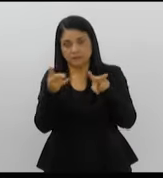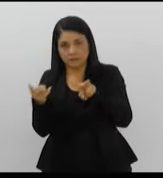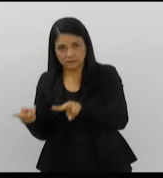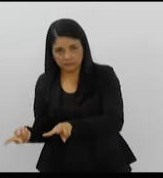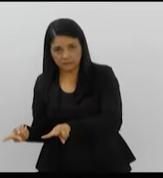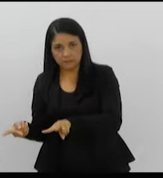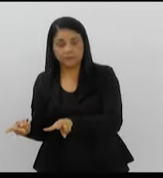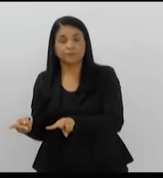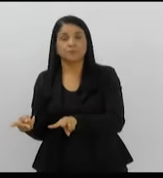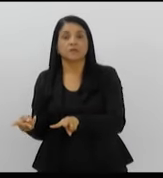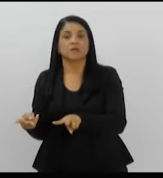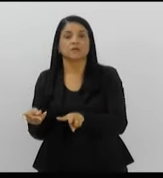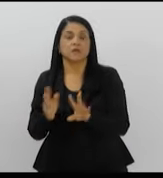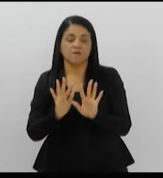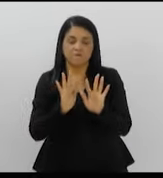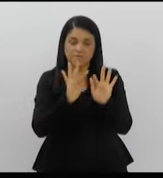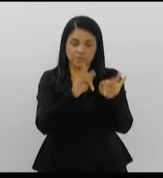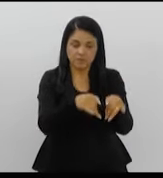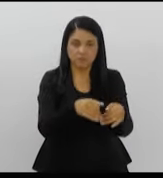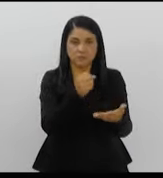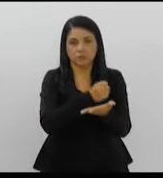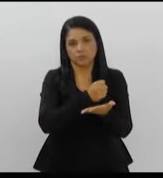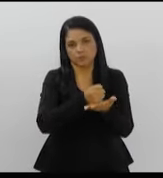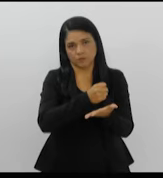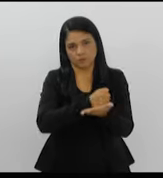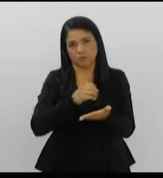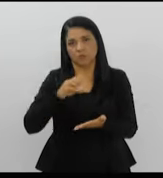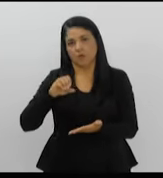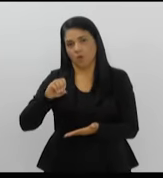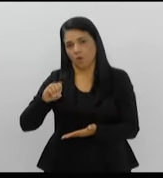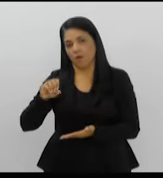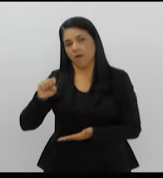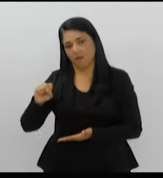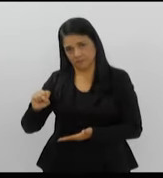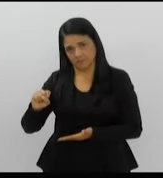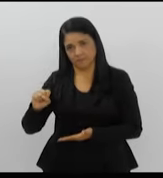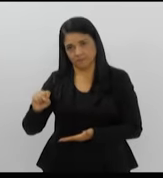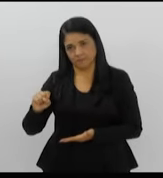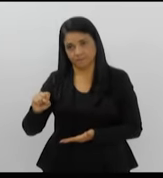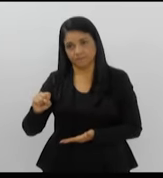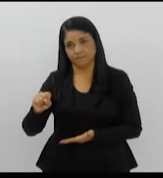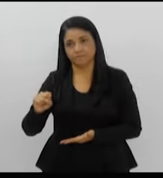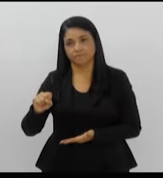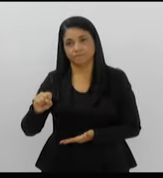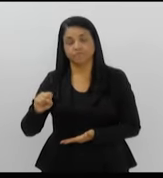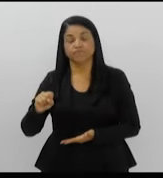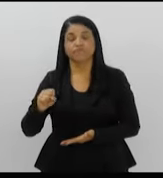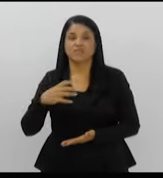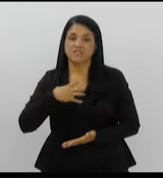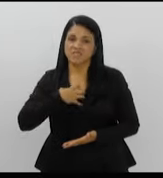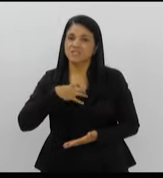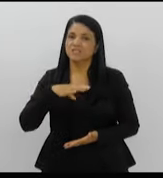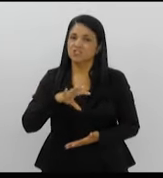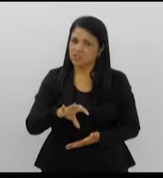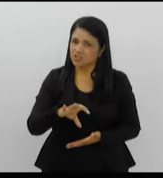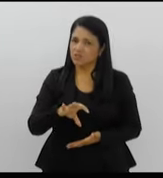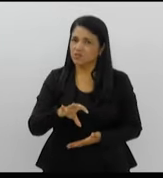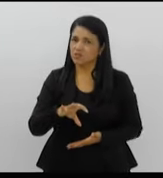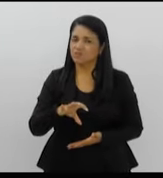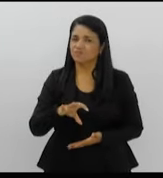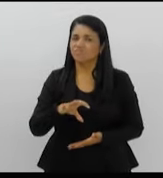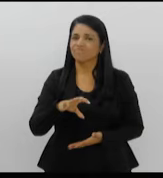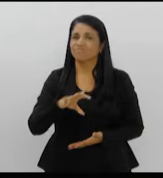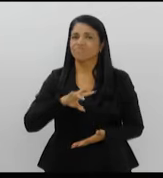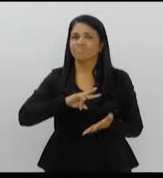a extinção dos contratos das organizações sociais. Então, nesse sentido, é que eu